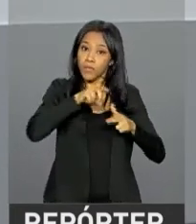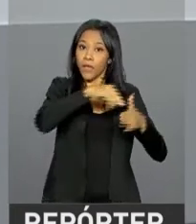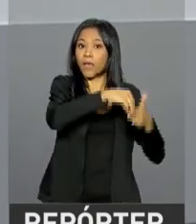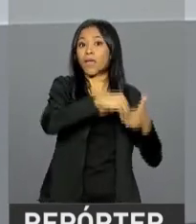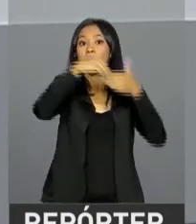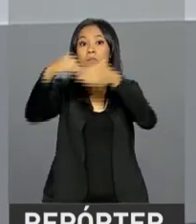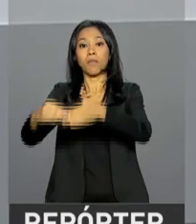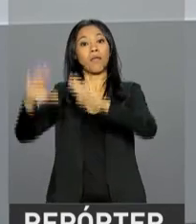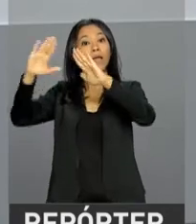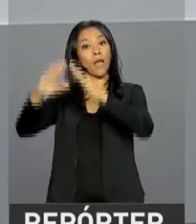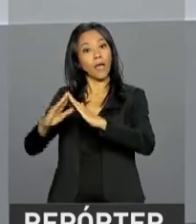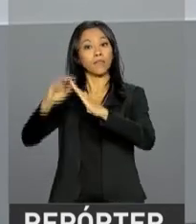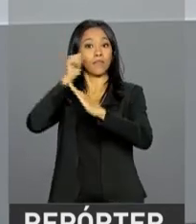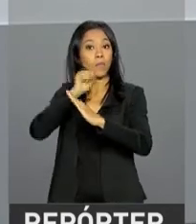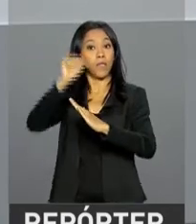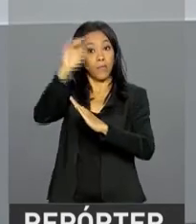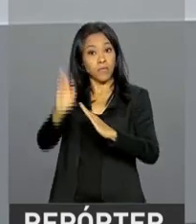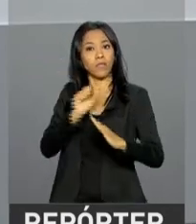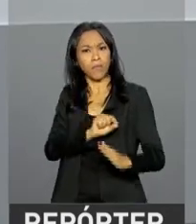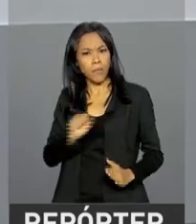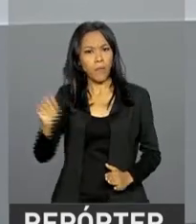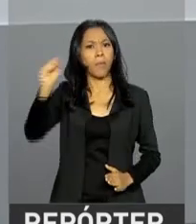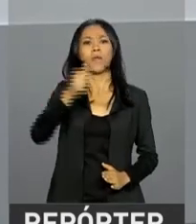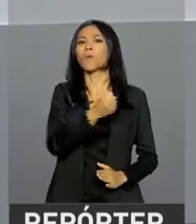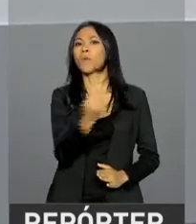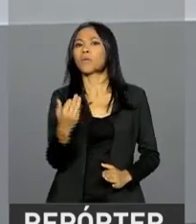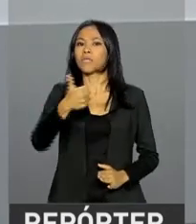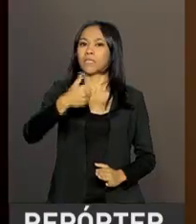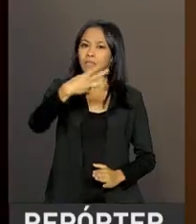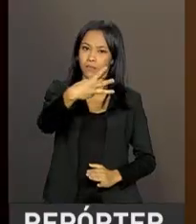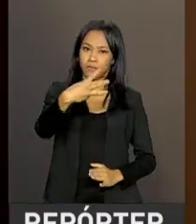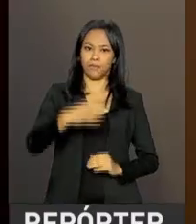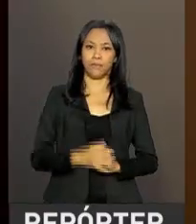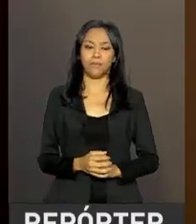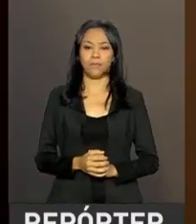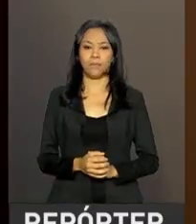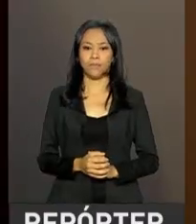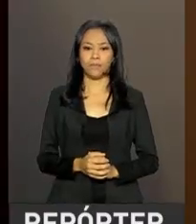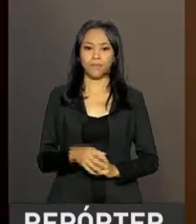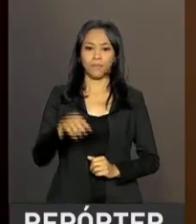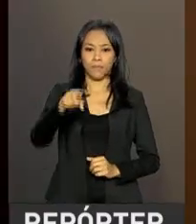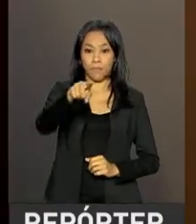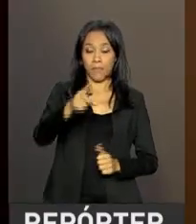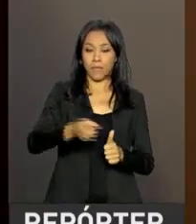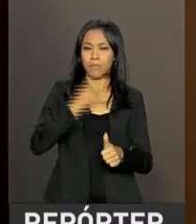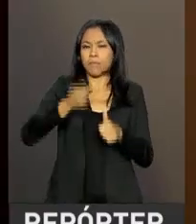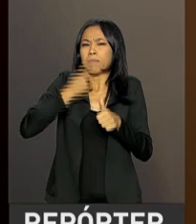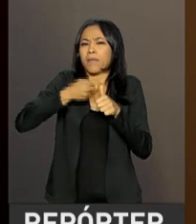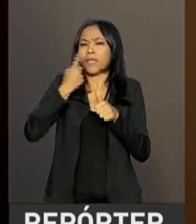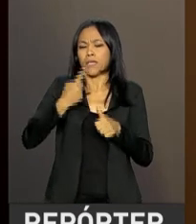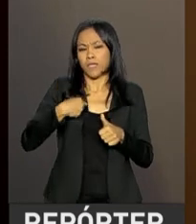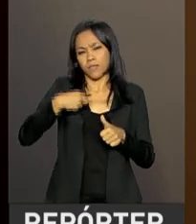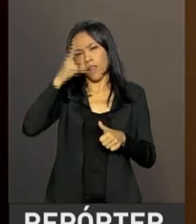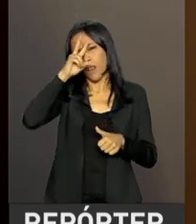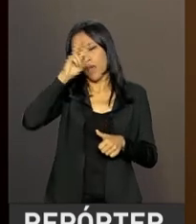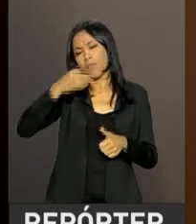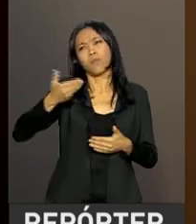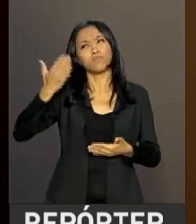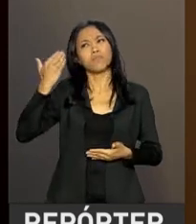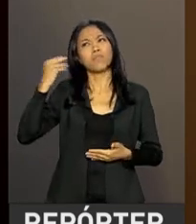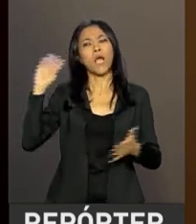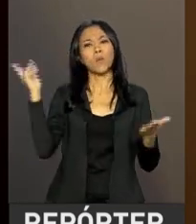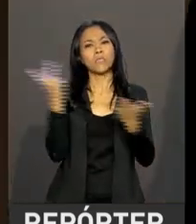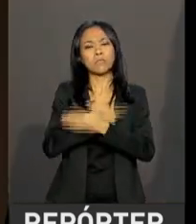que já existe em três unidades da federação as primeiras lembranças que laura tendo a sad que